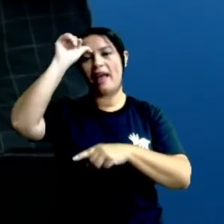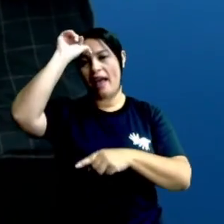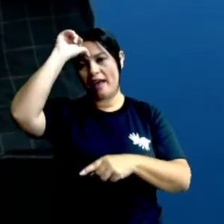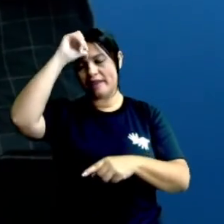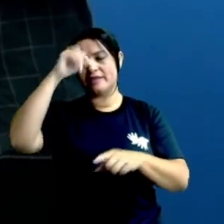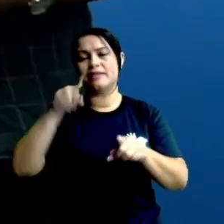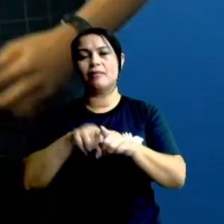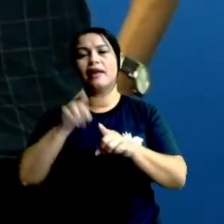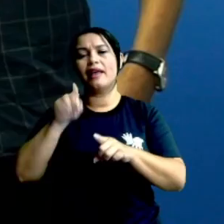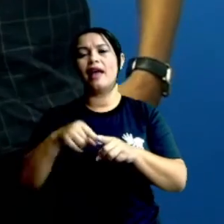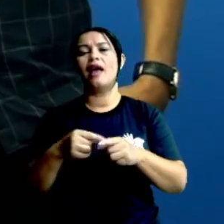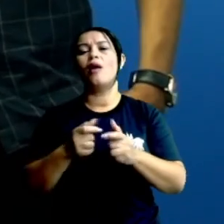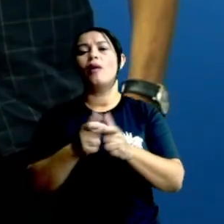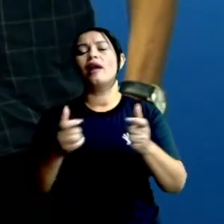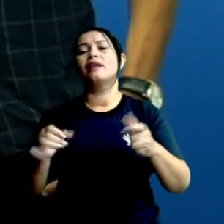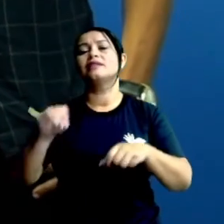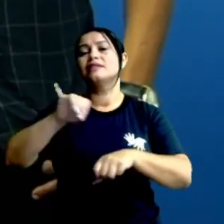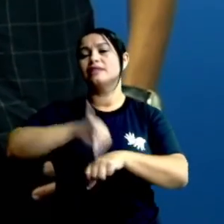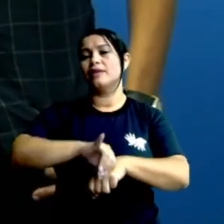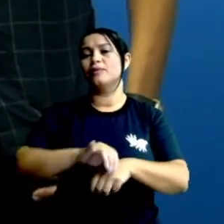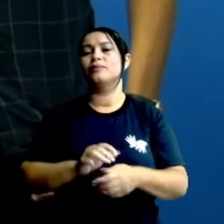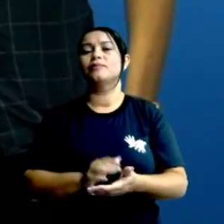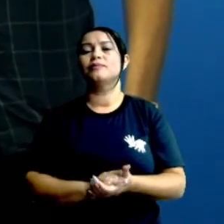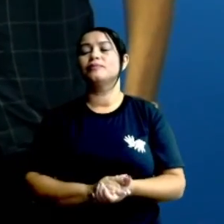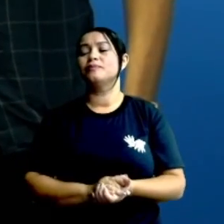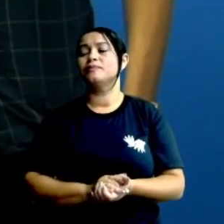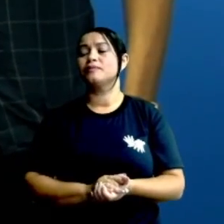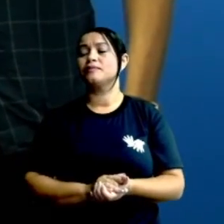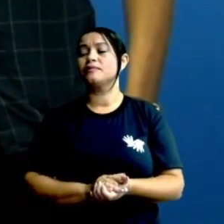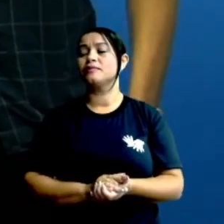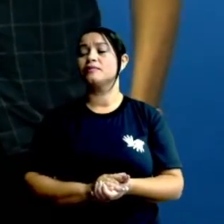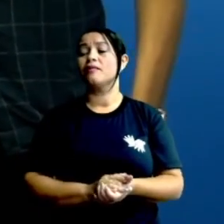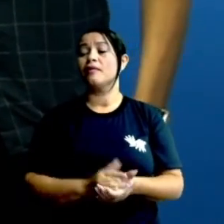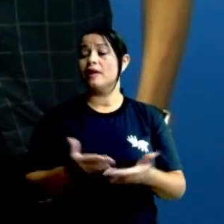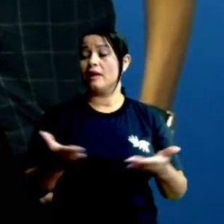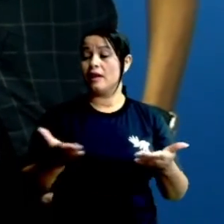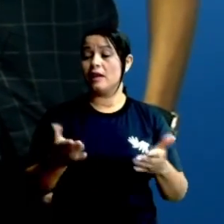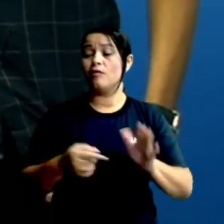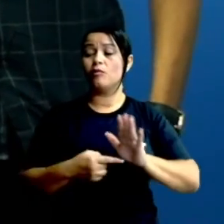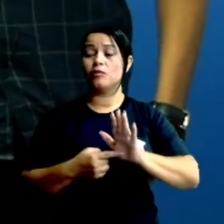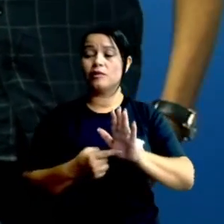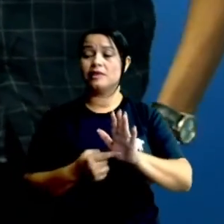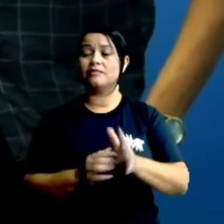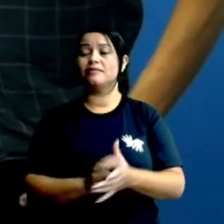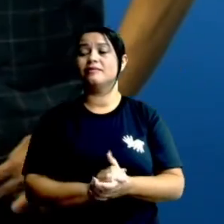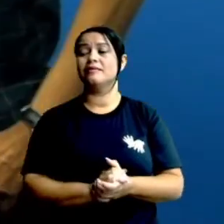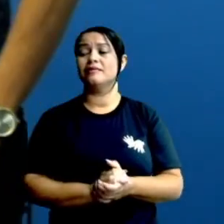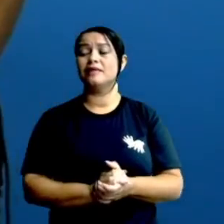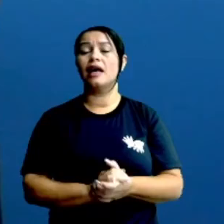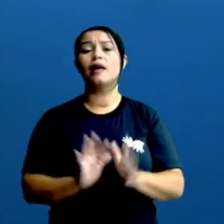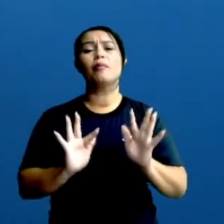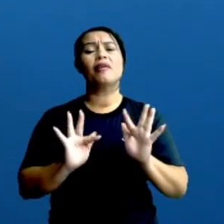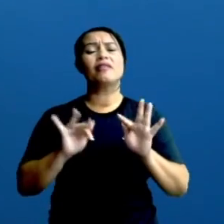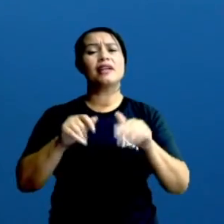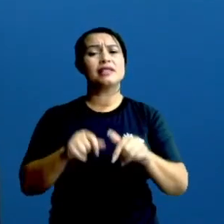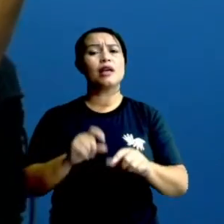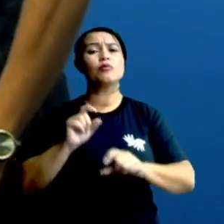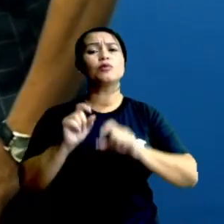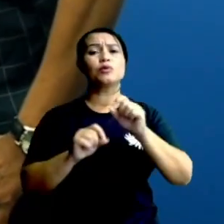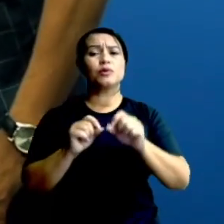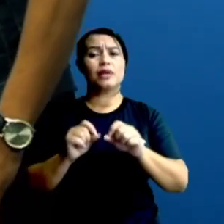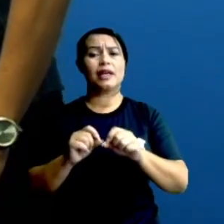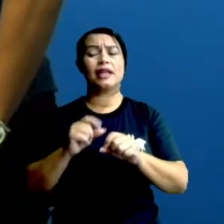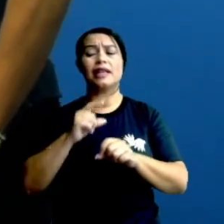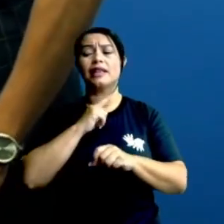um grande centro industrial na atualidade, né? Bem, e aqui, desculpem, para finalizar,